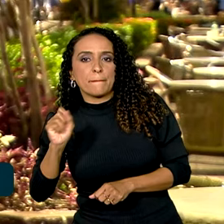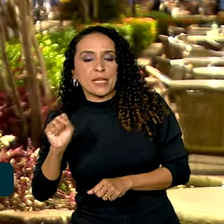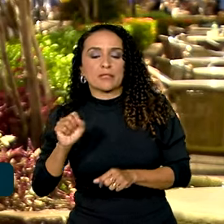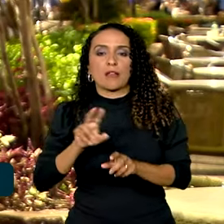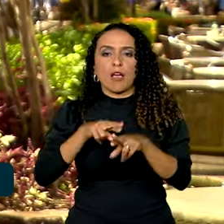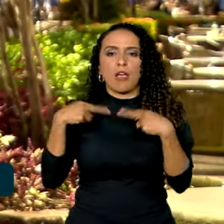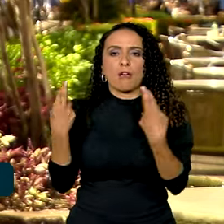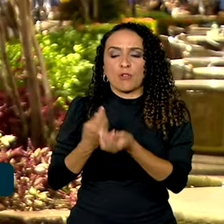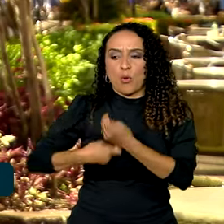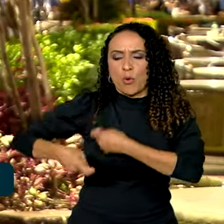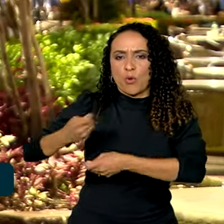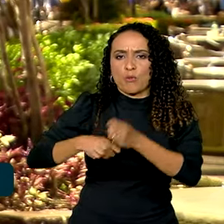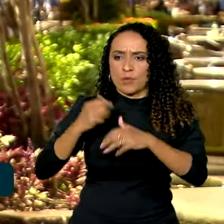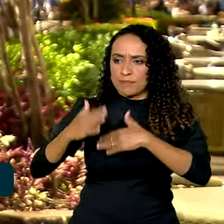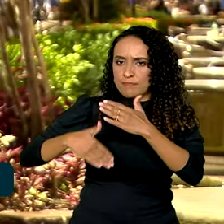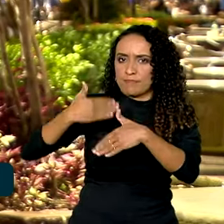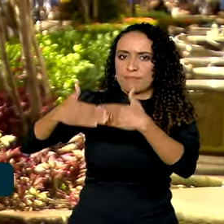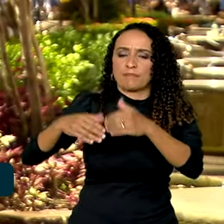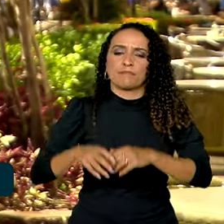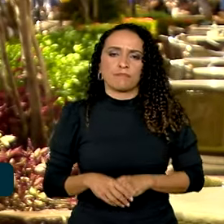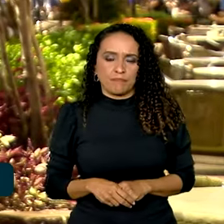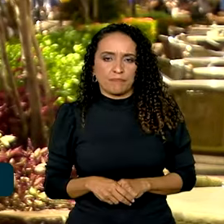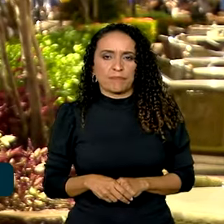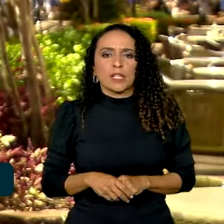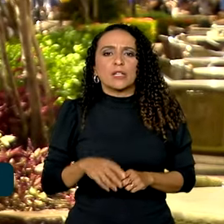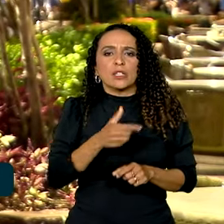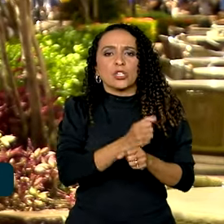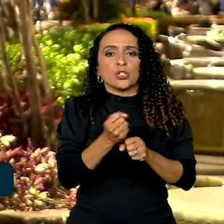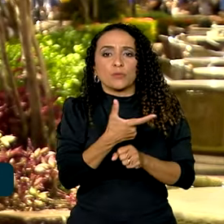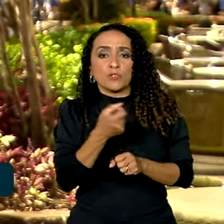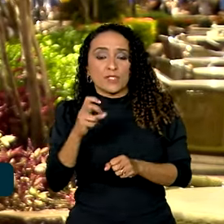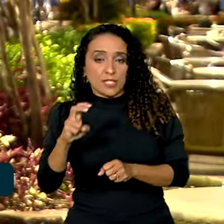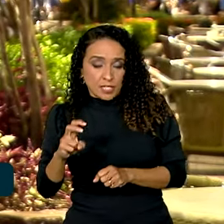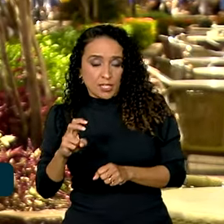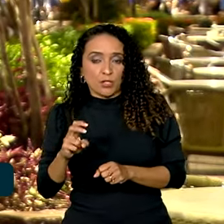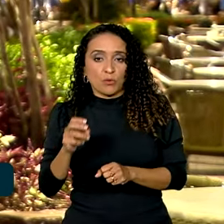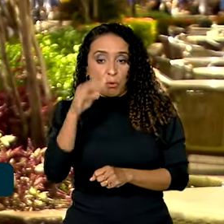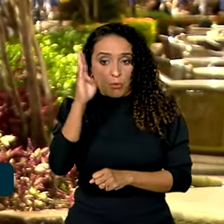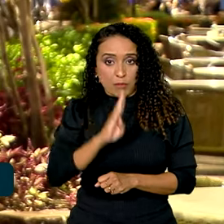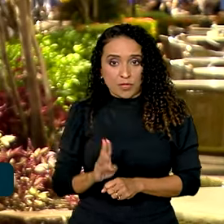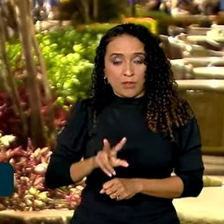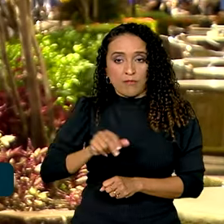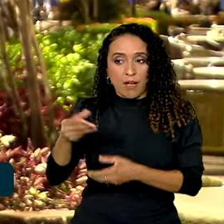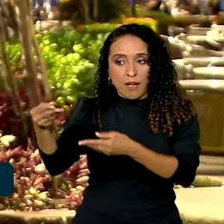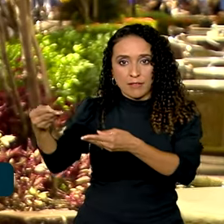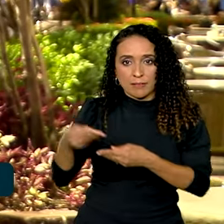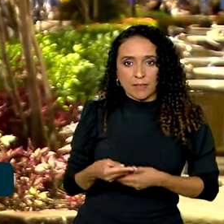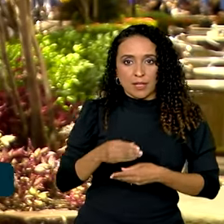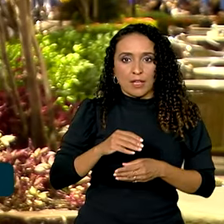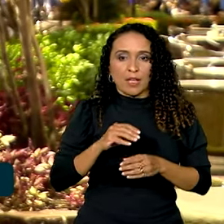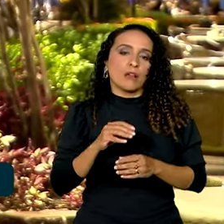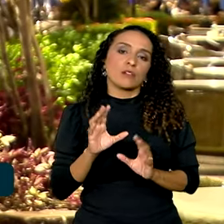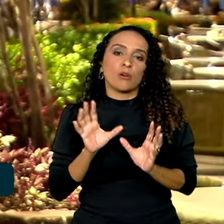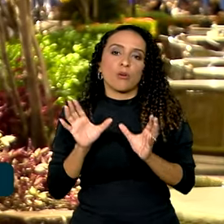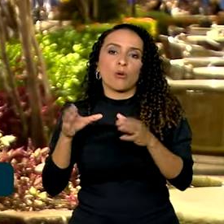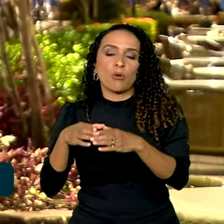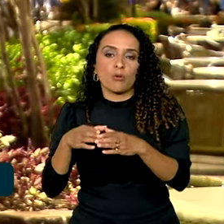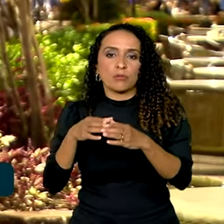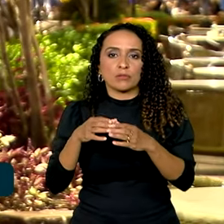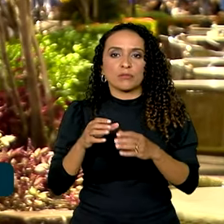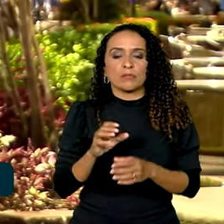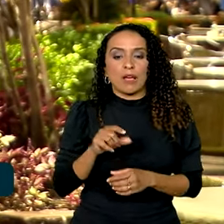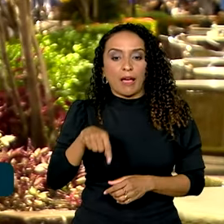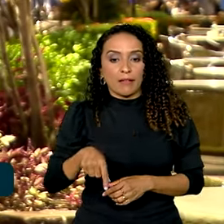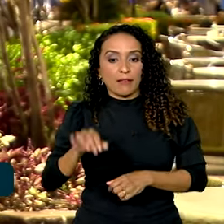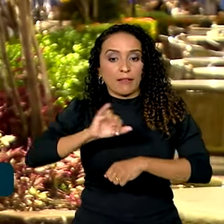as economias em desenvolvimento. Em 2025, o Brasil vai receber a Cúpula do Clima das Nações Unidas. A sede